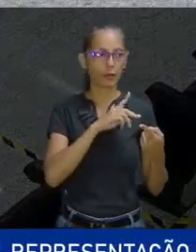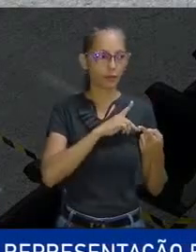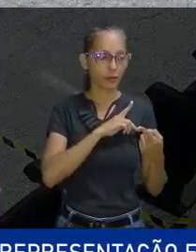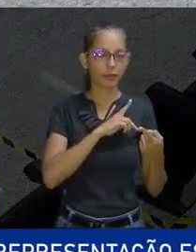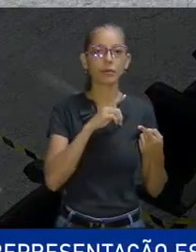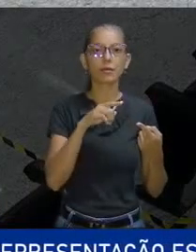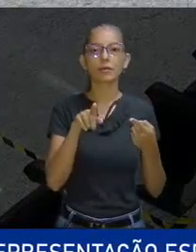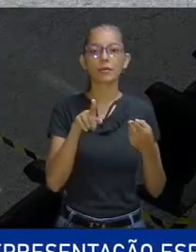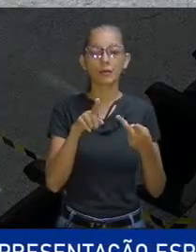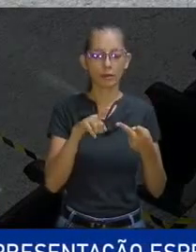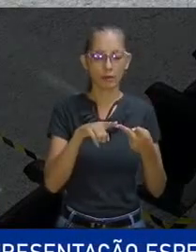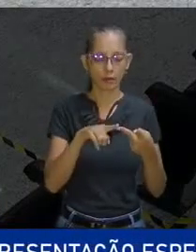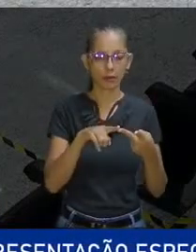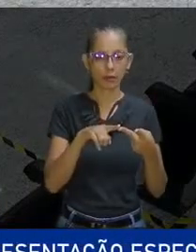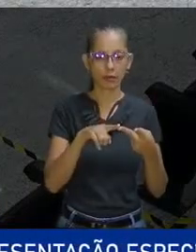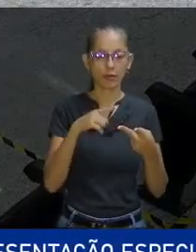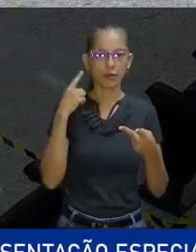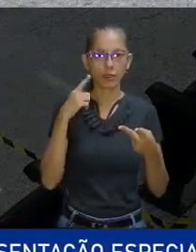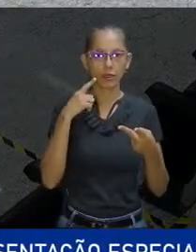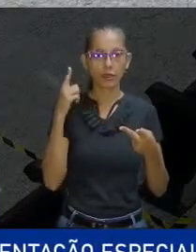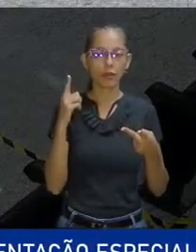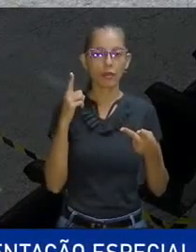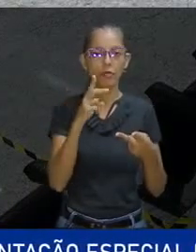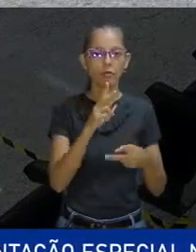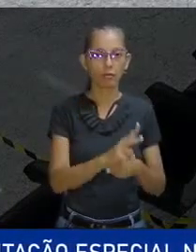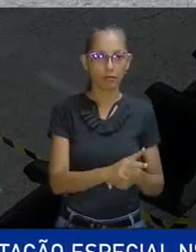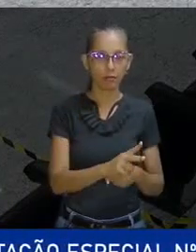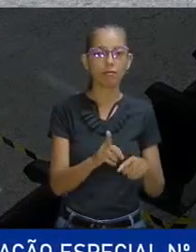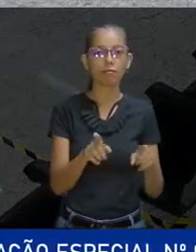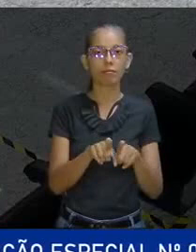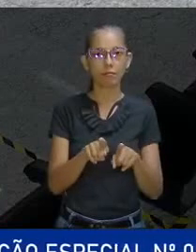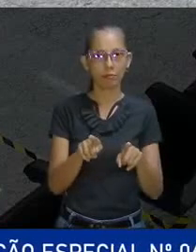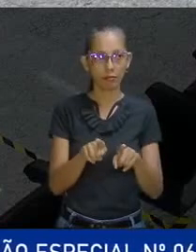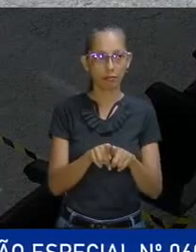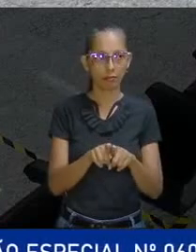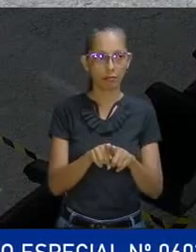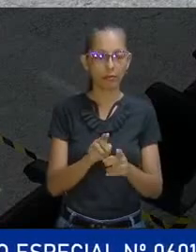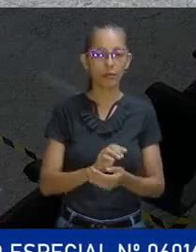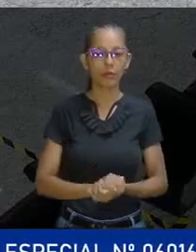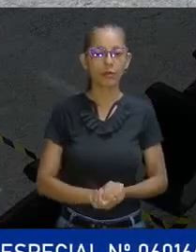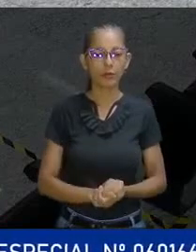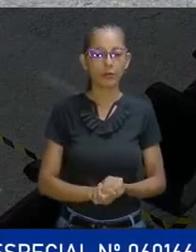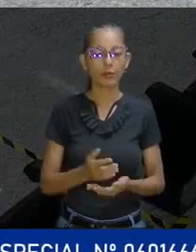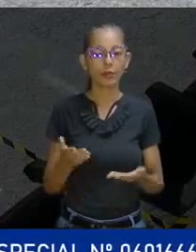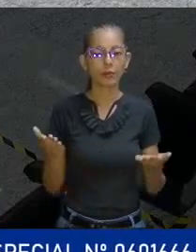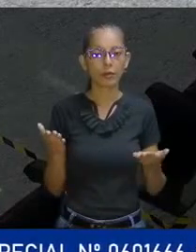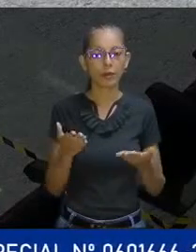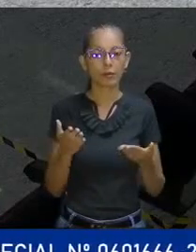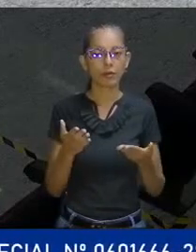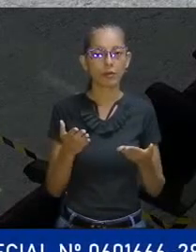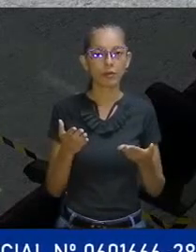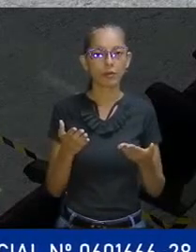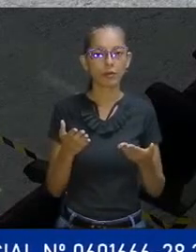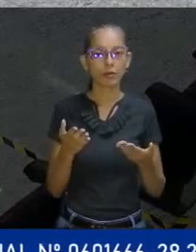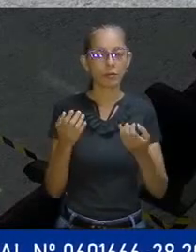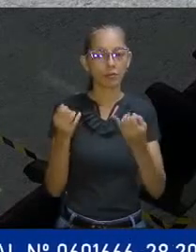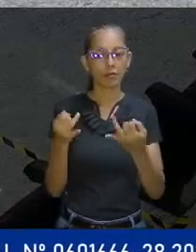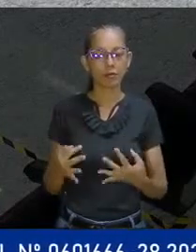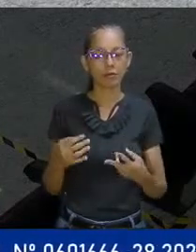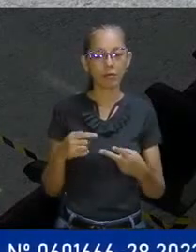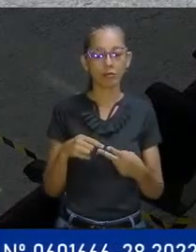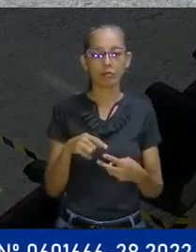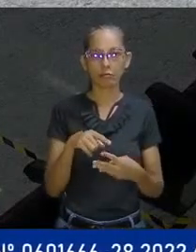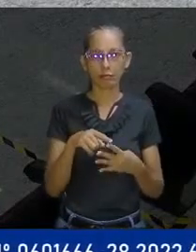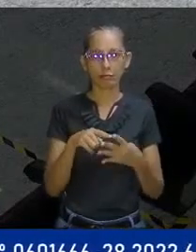Defesa, e eu passo, então, à questão das preliminares. A primeira preliminar,